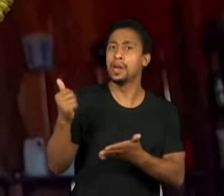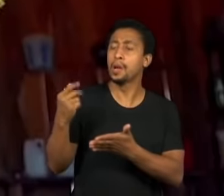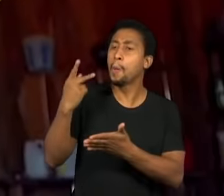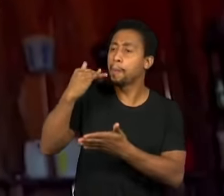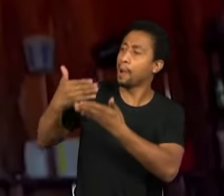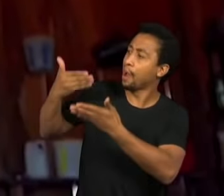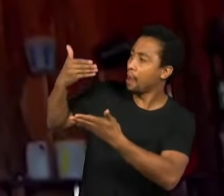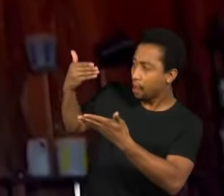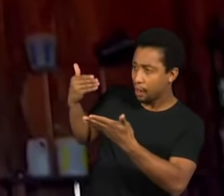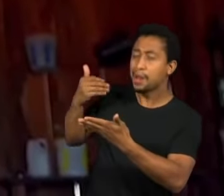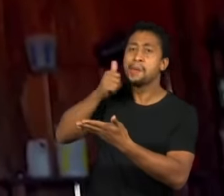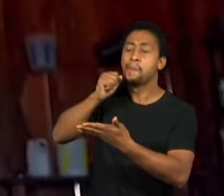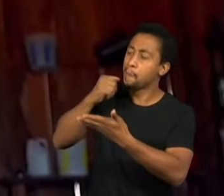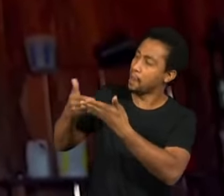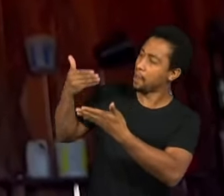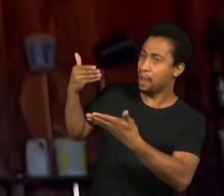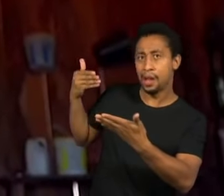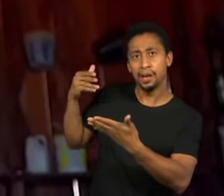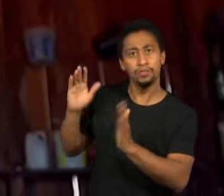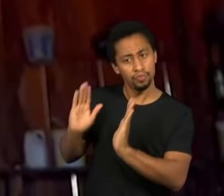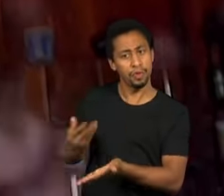mãe.